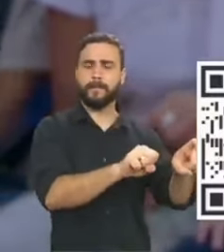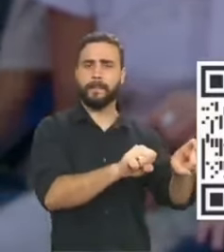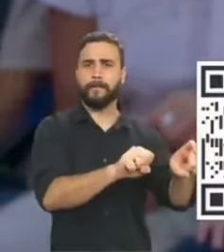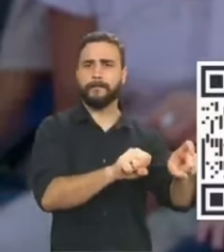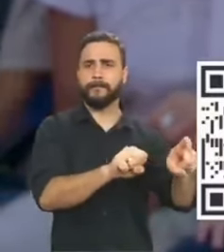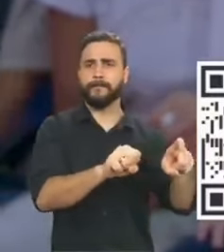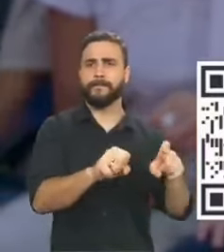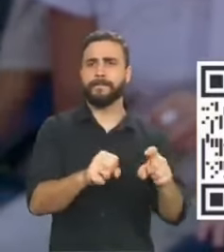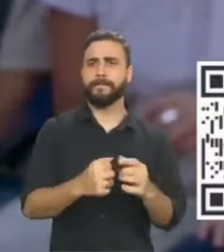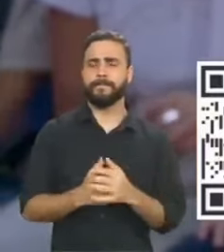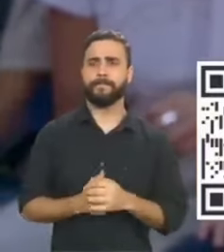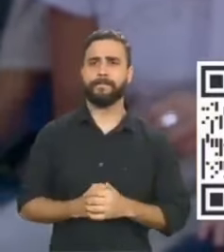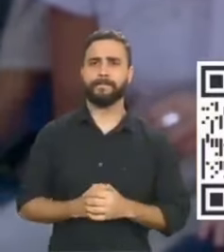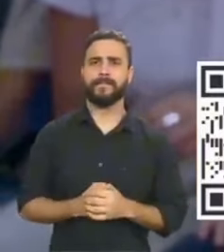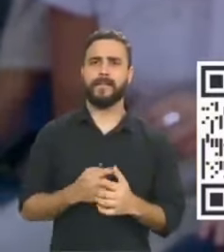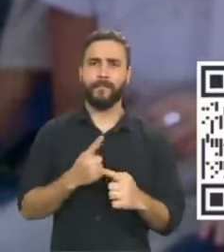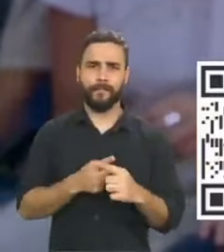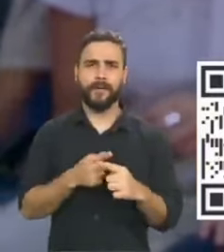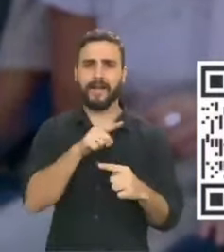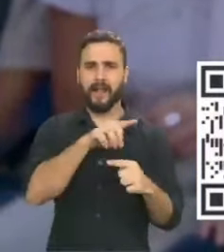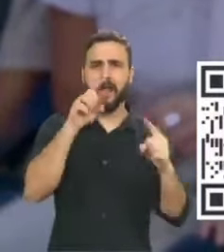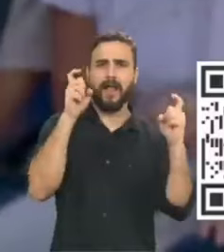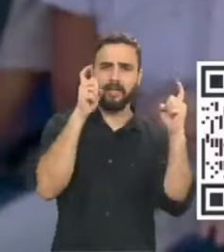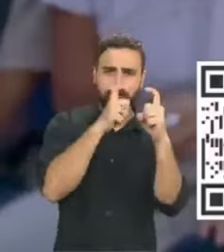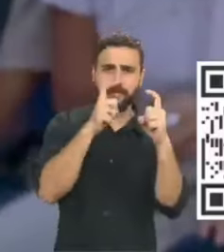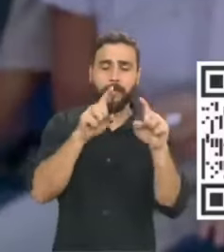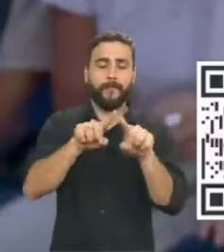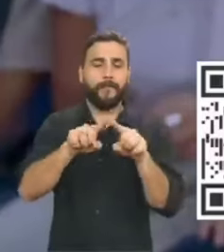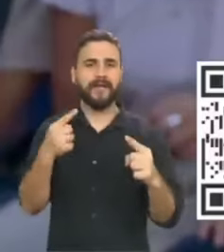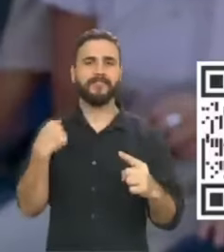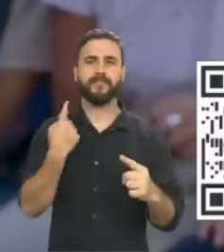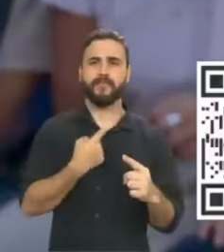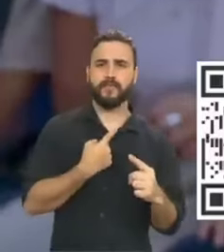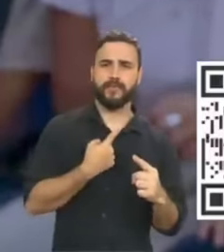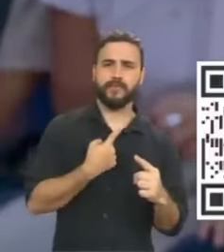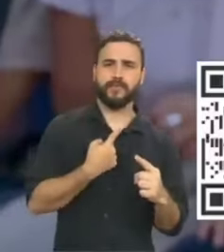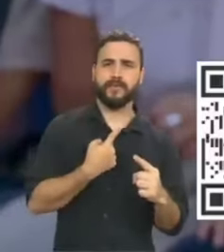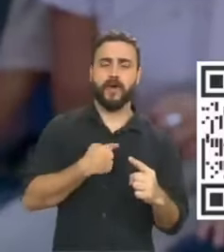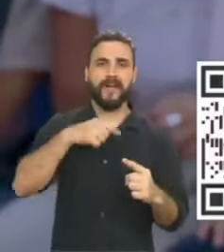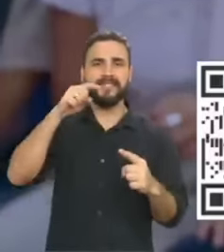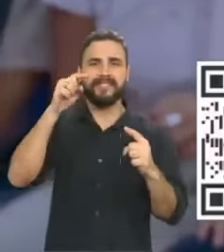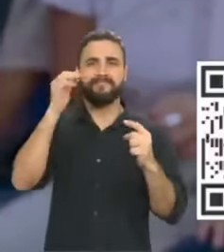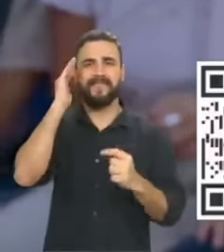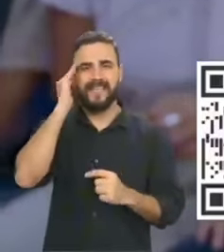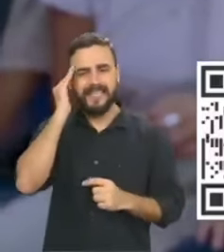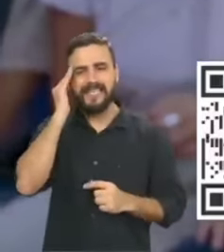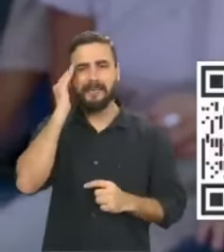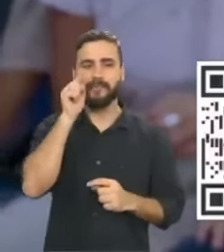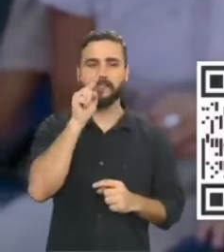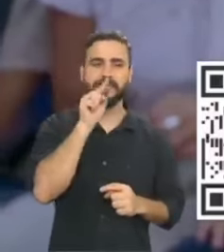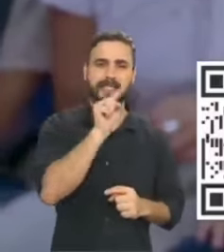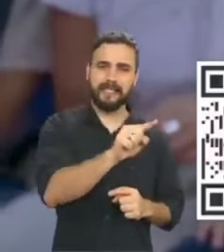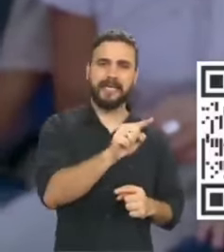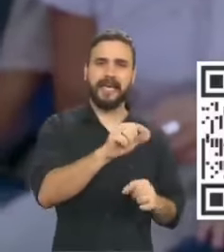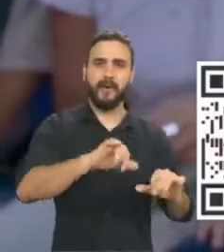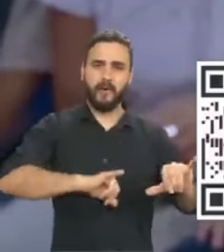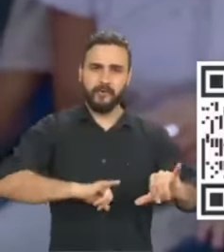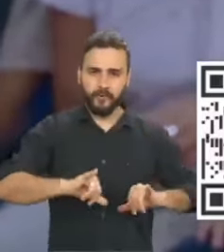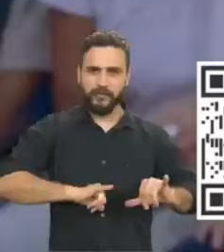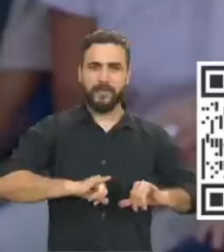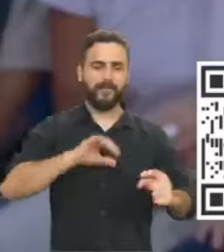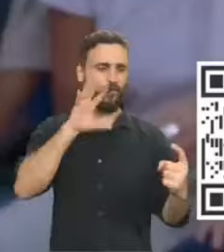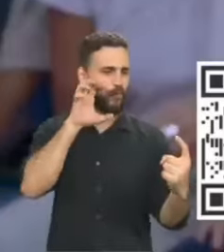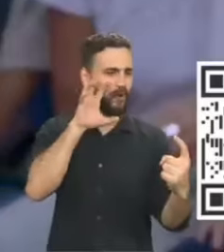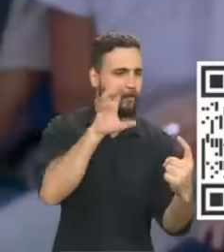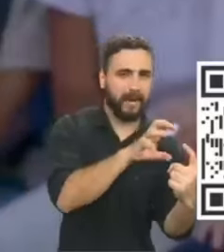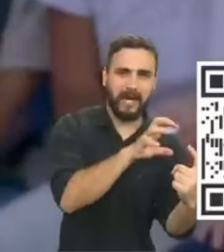lugar onde nós vamos. Mas nós entendemos que o choque, na verdade, é um choque do evangelho. Nós levamos as pessoas e elas